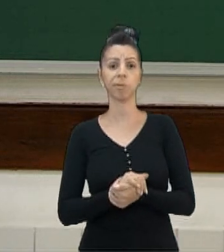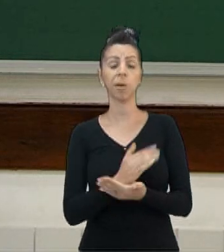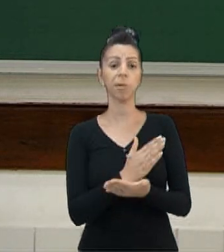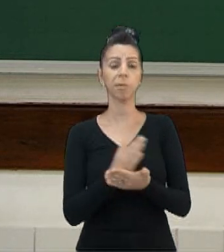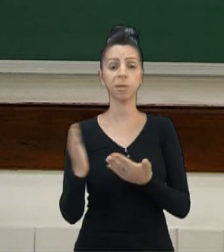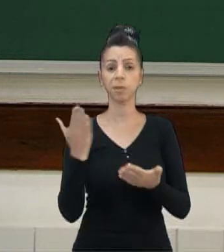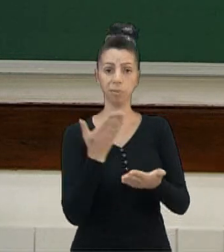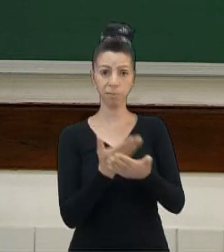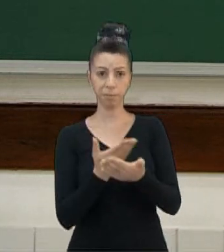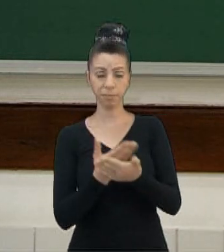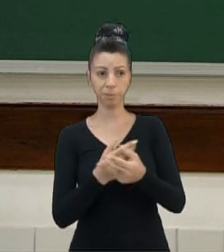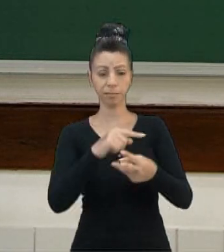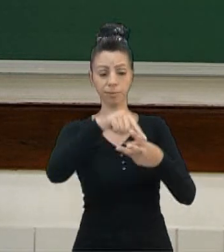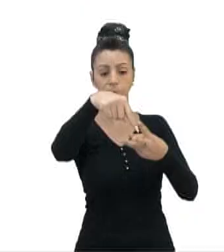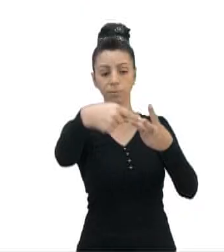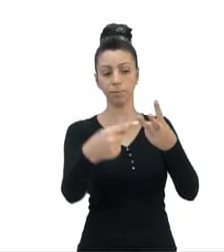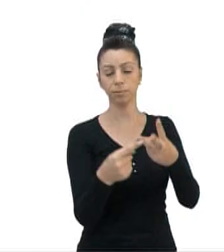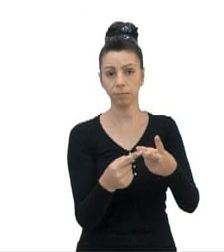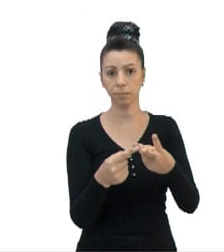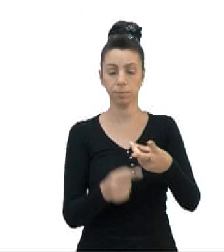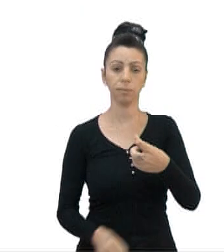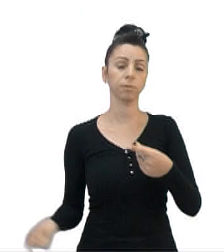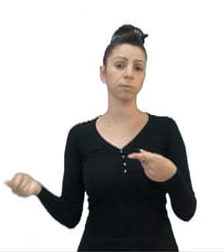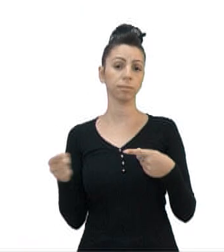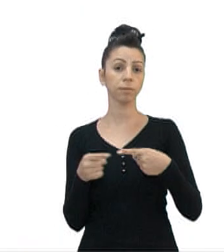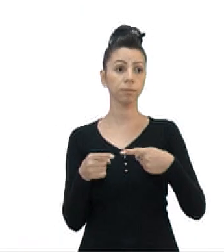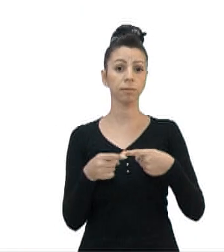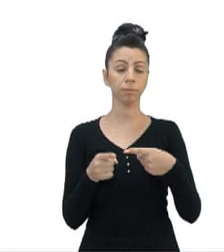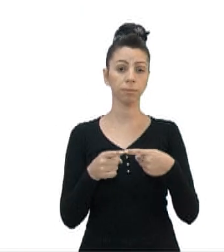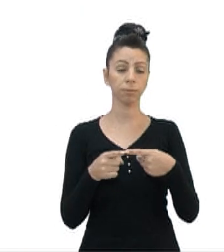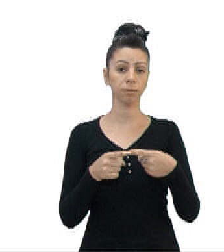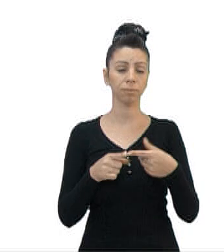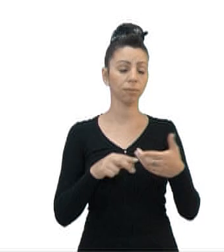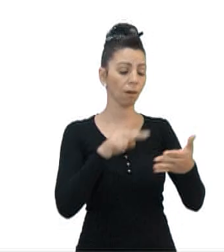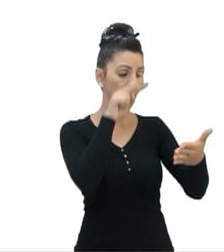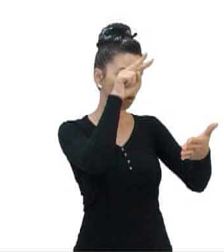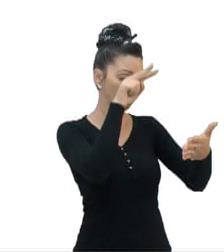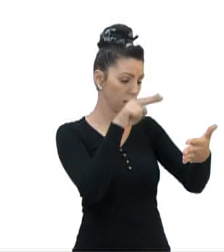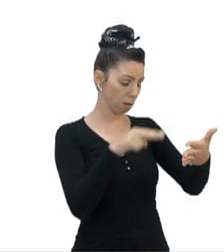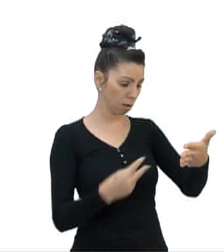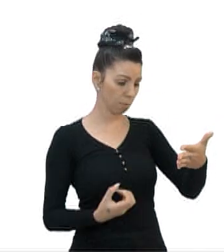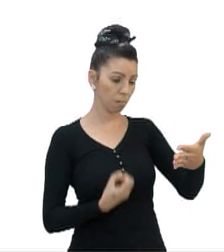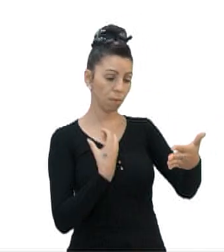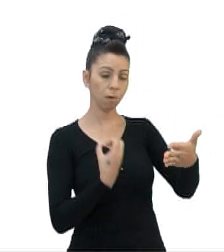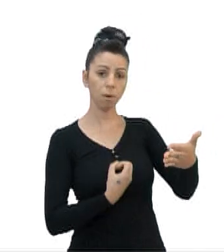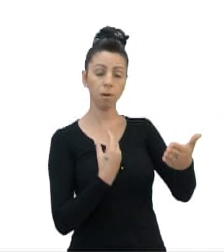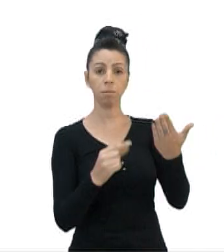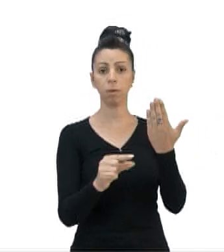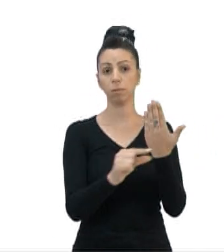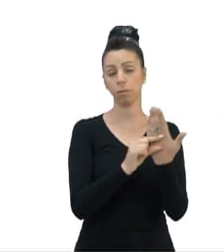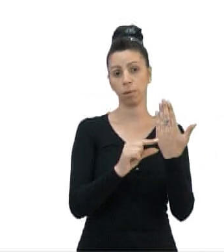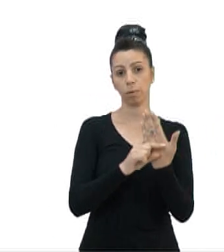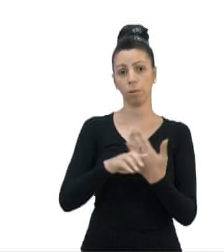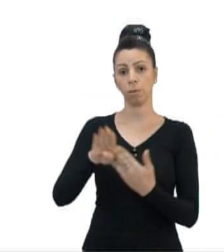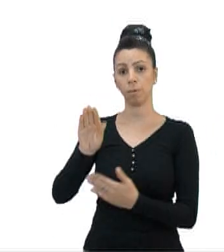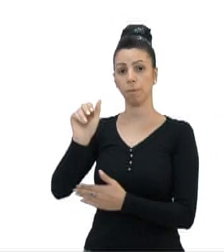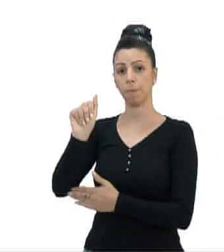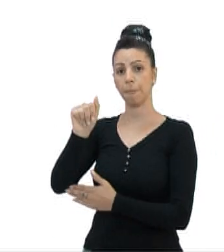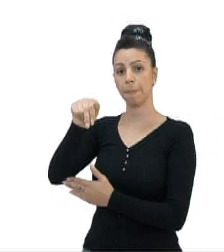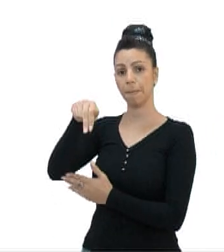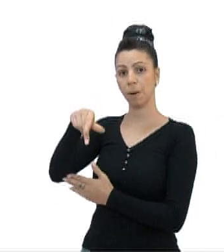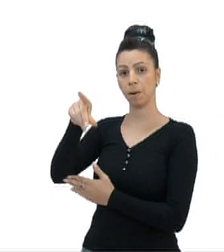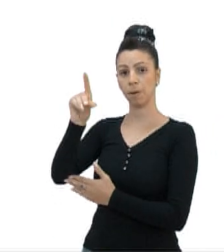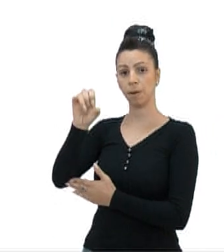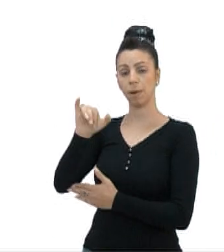são 3 questões. Primeira questão diz assim: ao ler o poema de Manuel Bandeira, o eu lírico relata uma cena